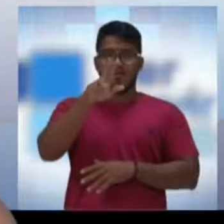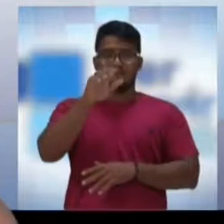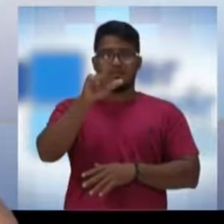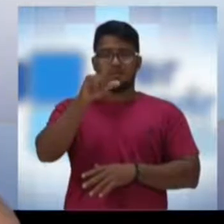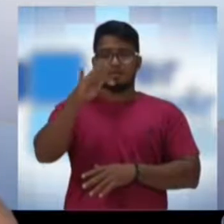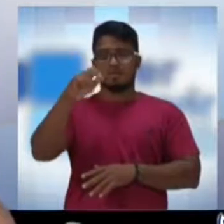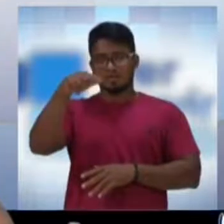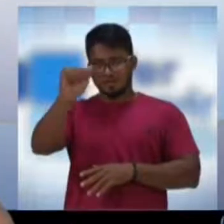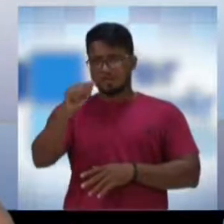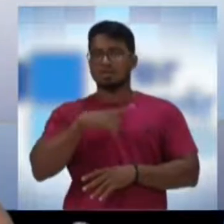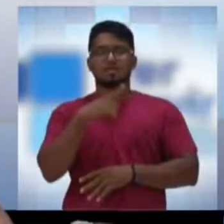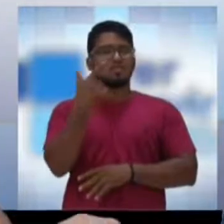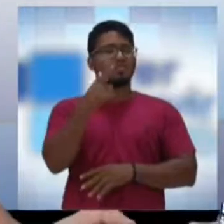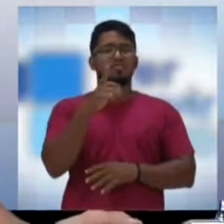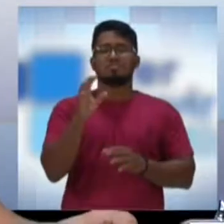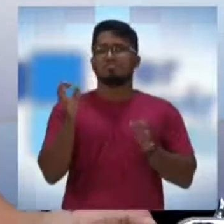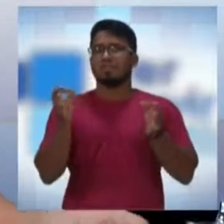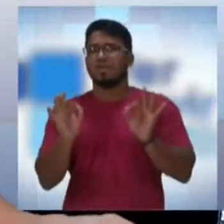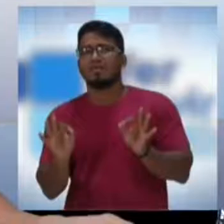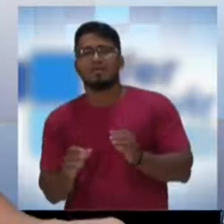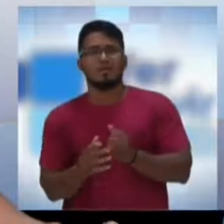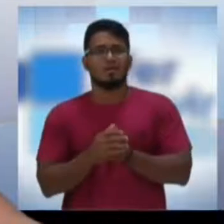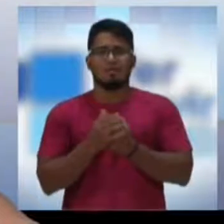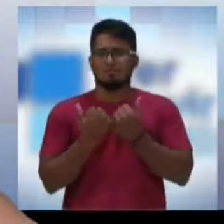tinha nenhum tipo